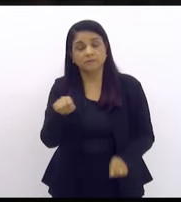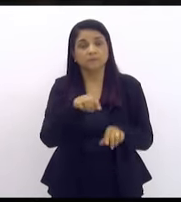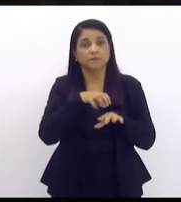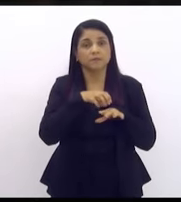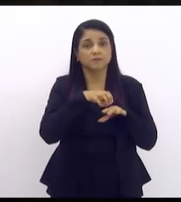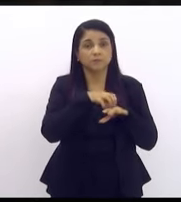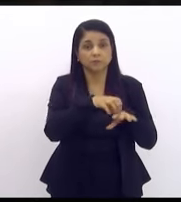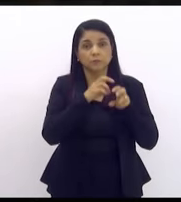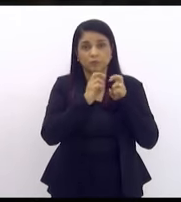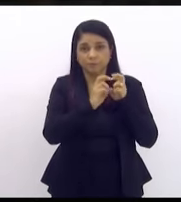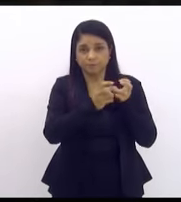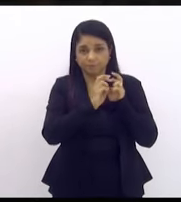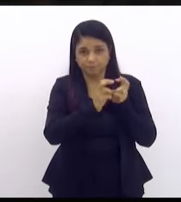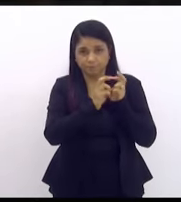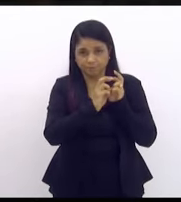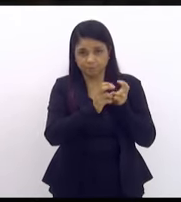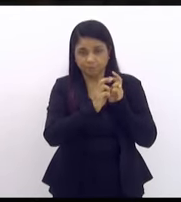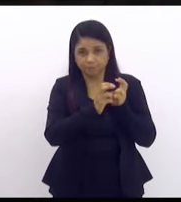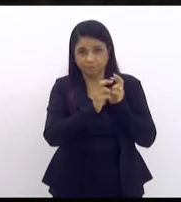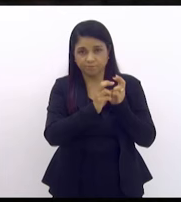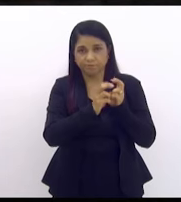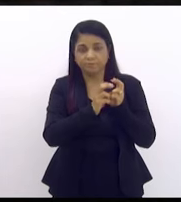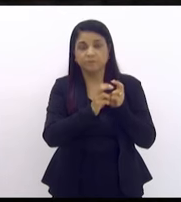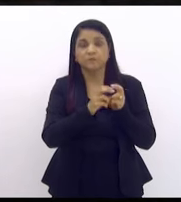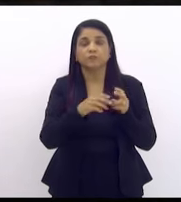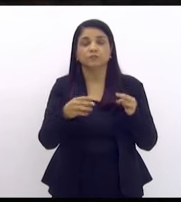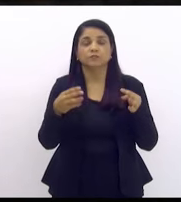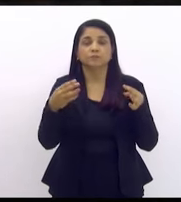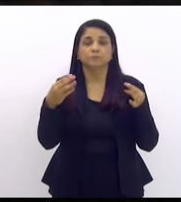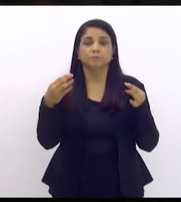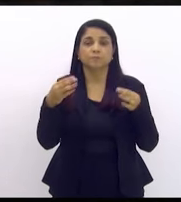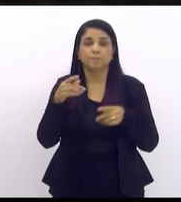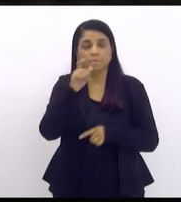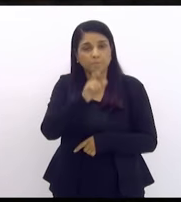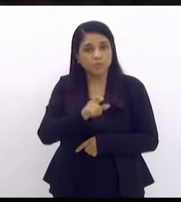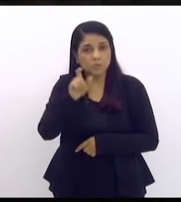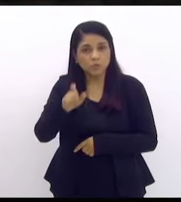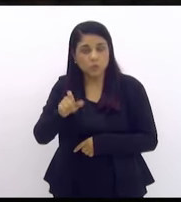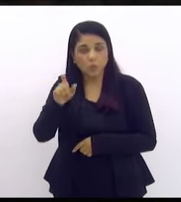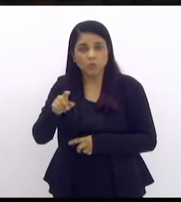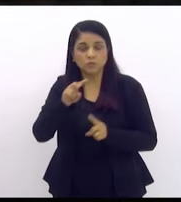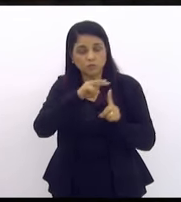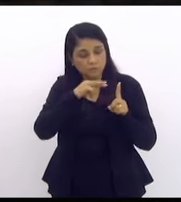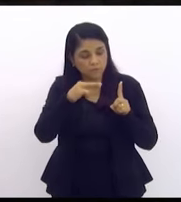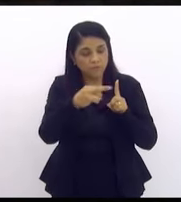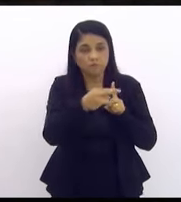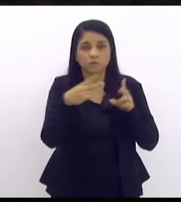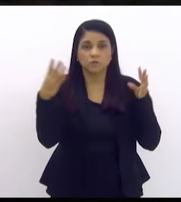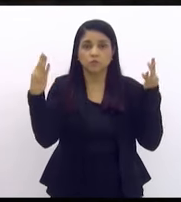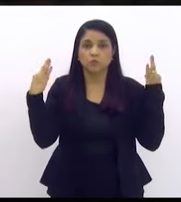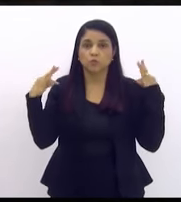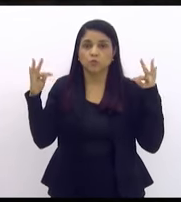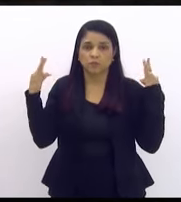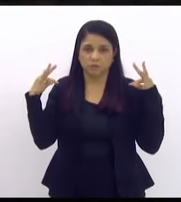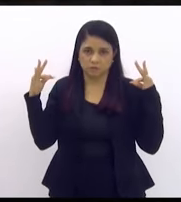transporte ferroviário de passageiros com a visão turística.